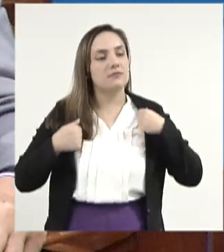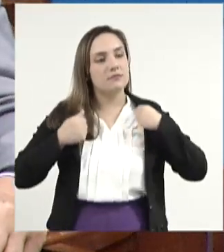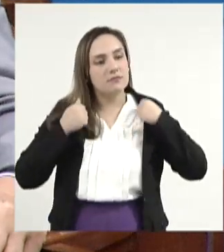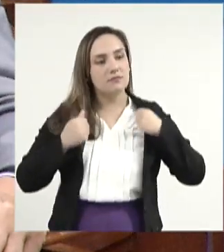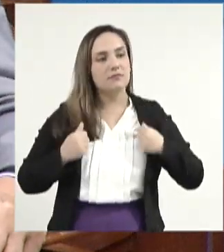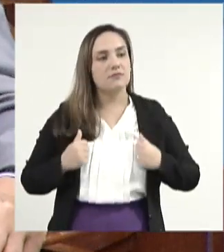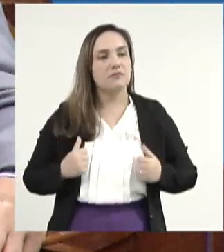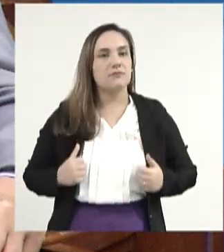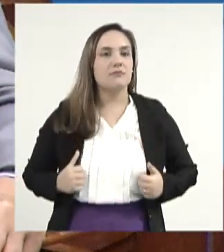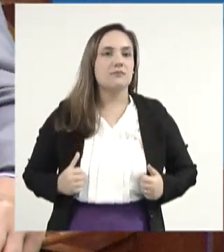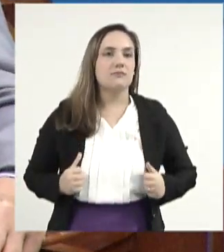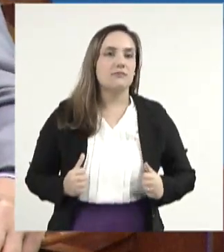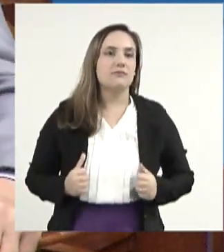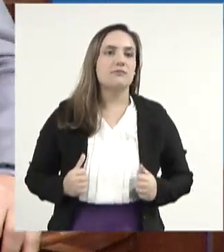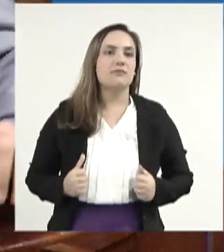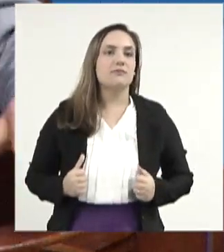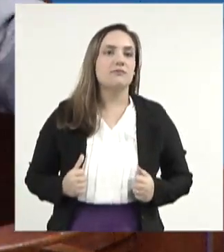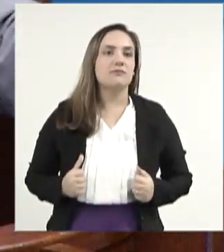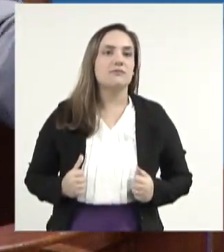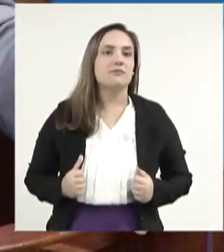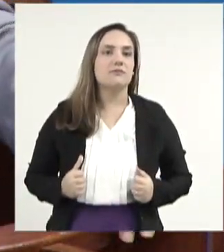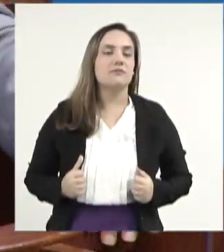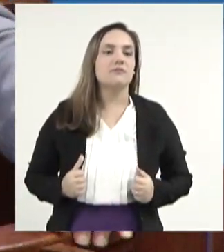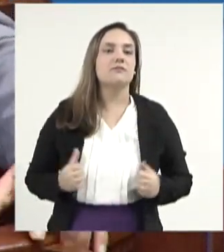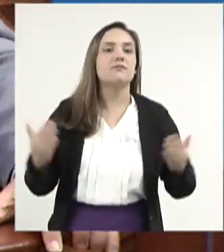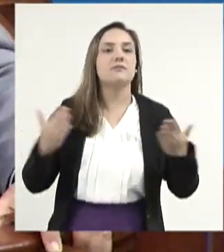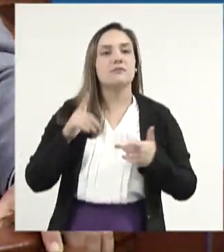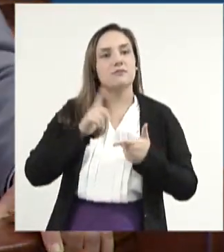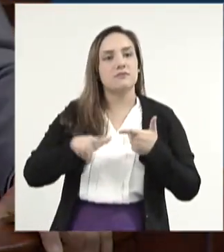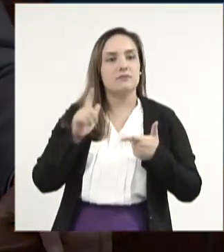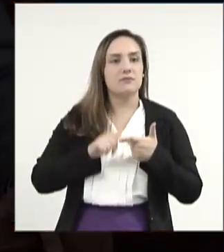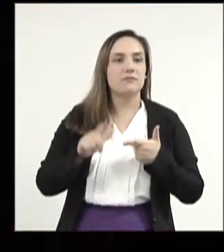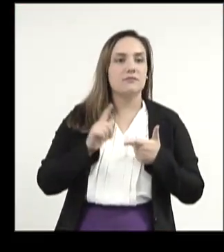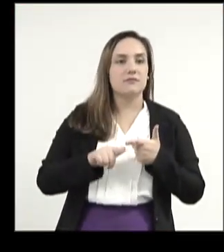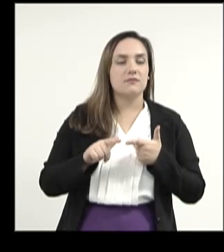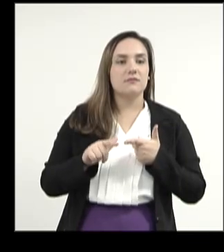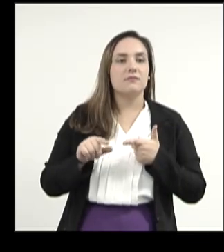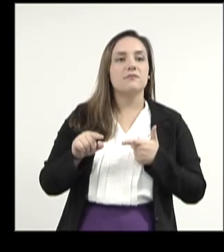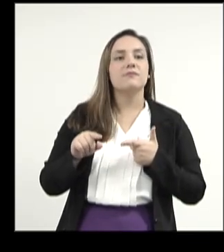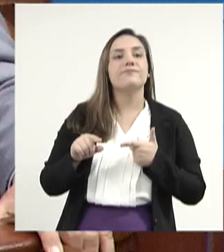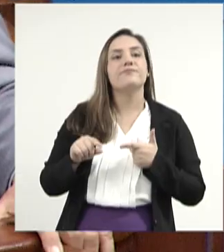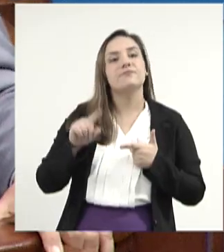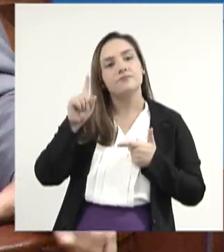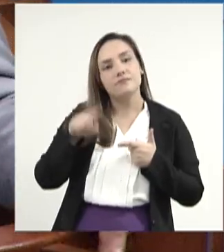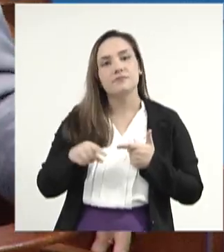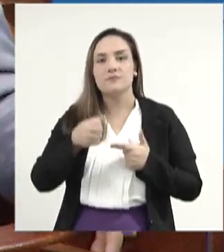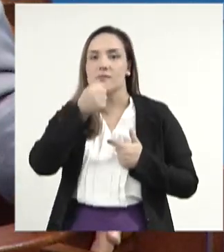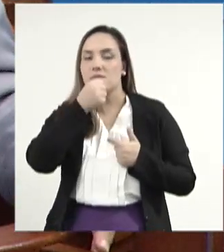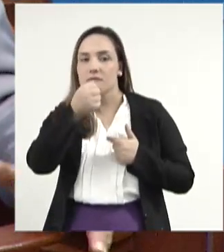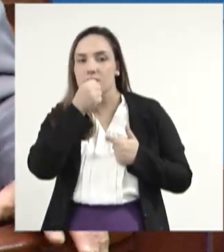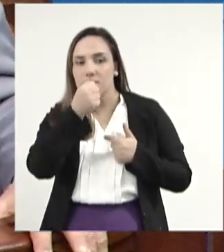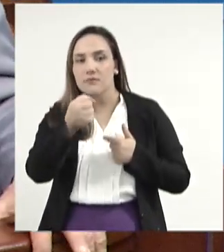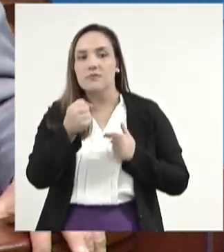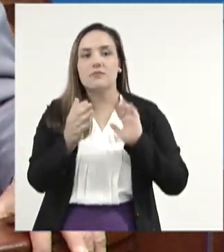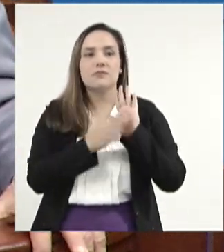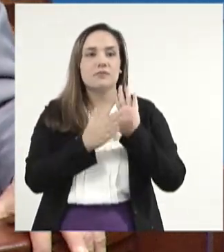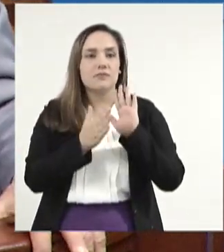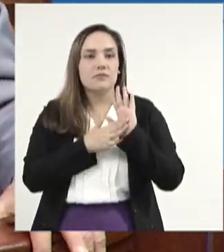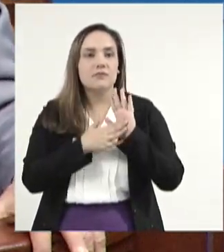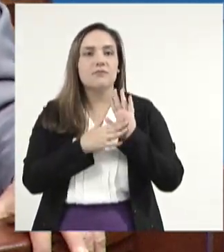Essa é a última. Um negócio que está atingindo toda a cadeia. Isso, começa desde o início. Aqui, dentro das perspectivas que nós estamos